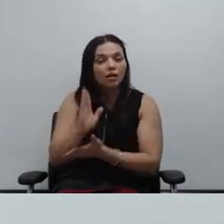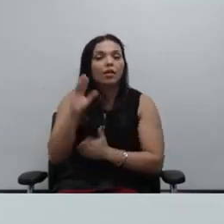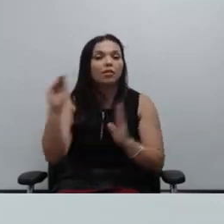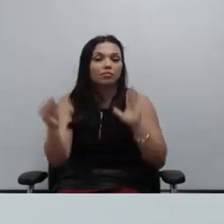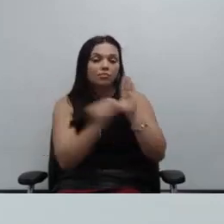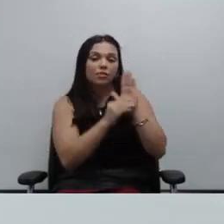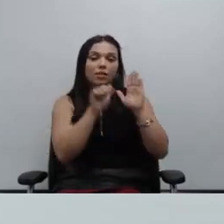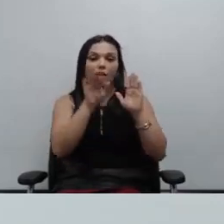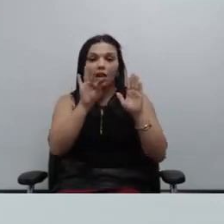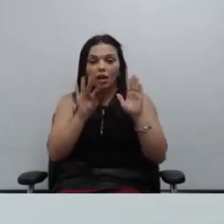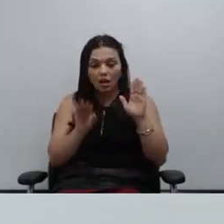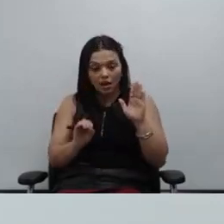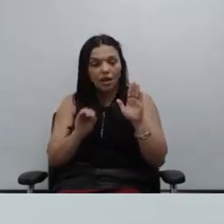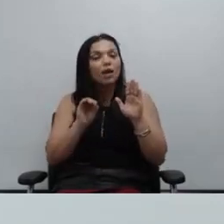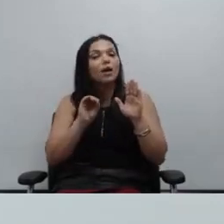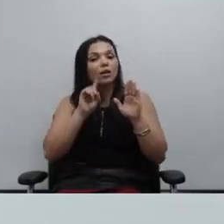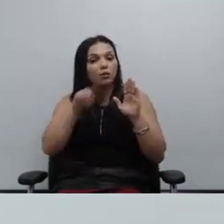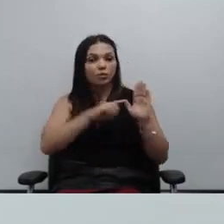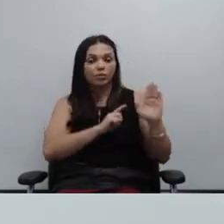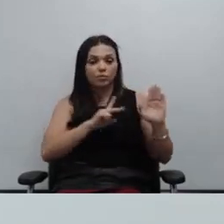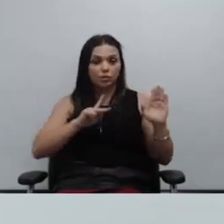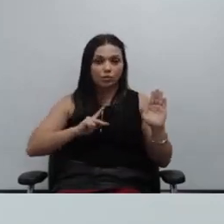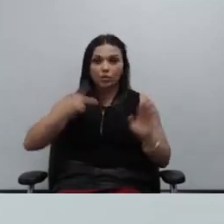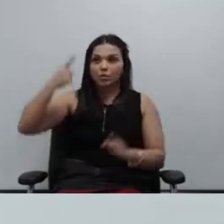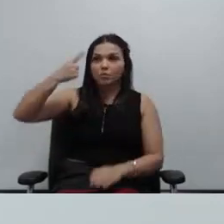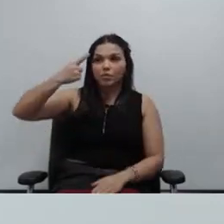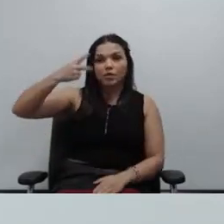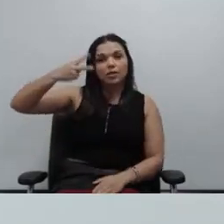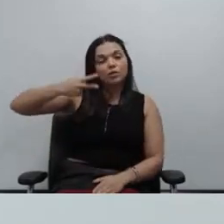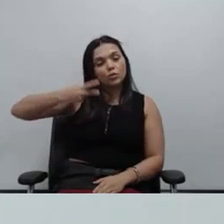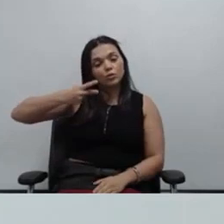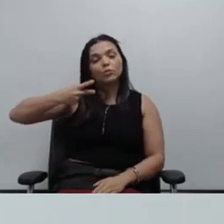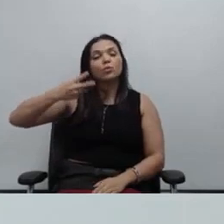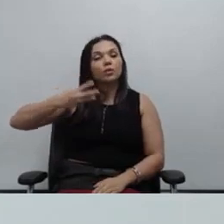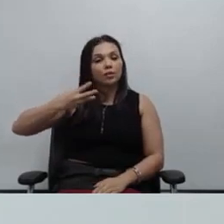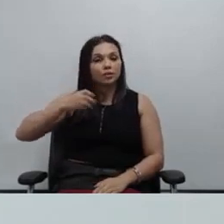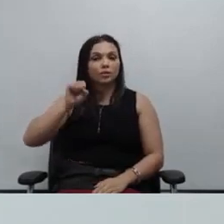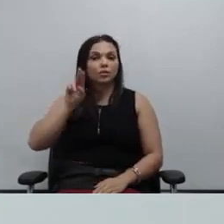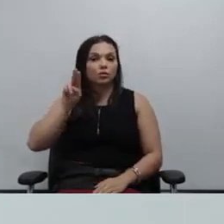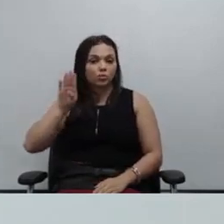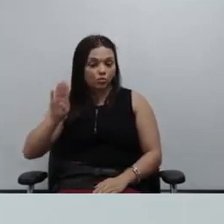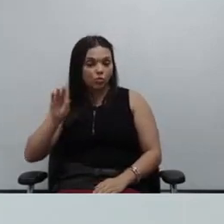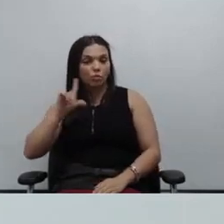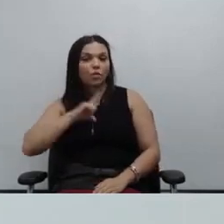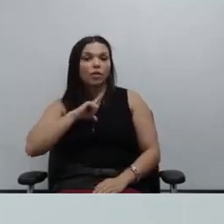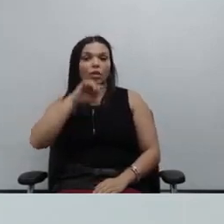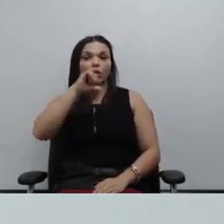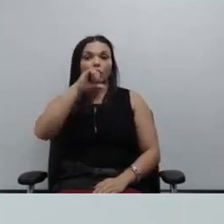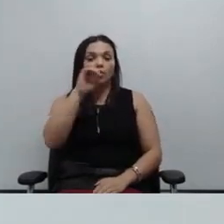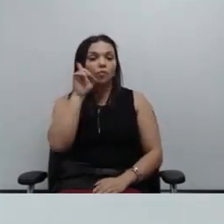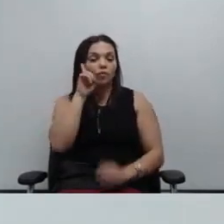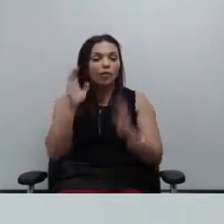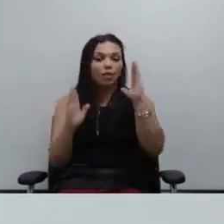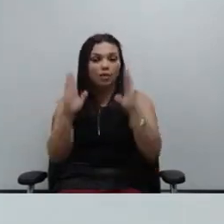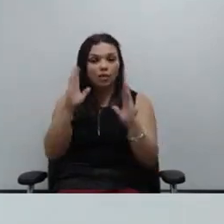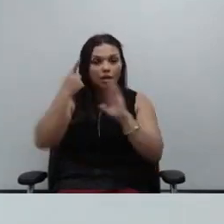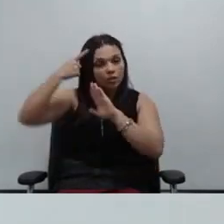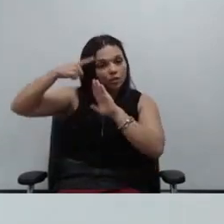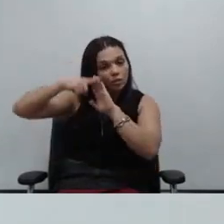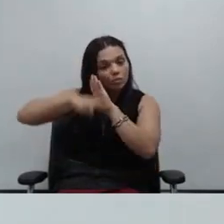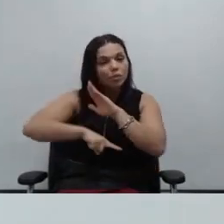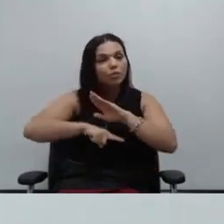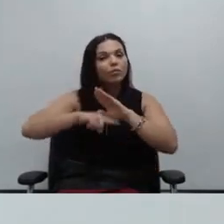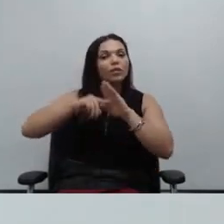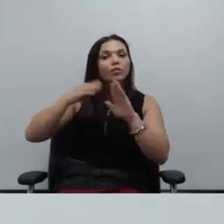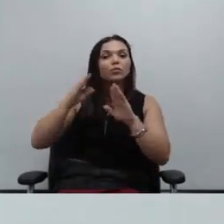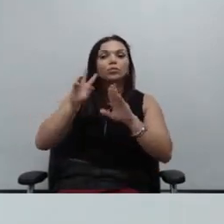pela 2ª e 3ª Subdefensorias Públicas Gerais, de forma provisória, estabelecendo-se um prazo de 90 dias para aprofundamento pelo Conselho